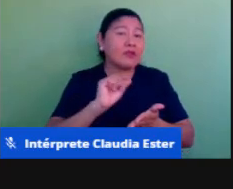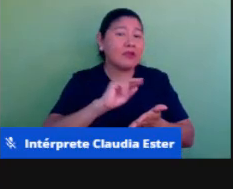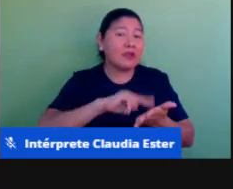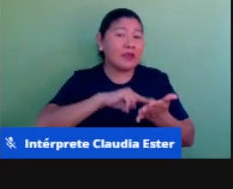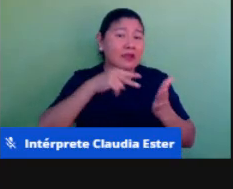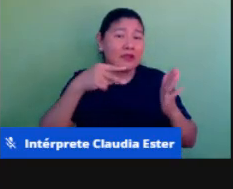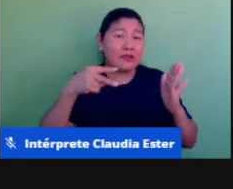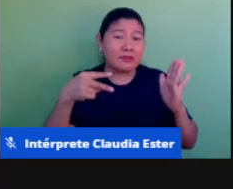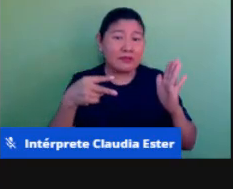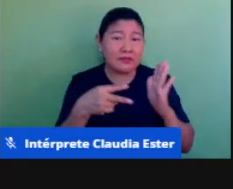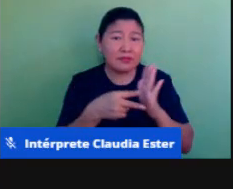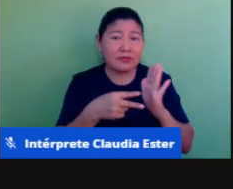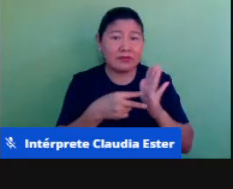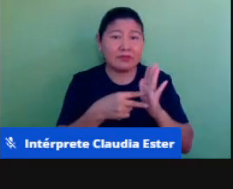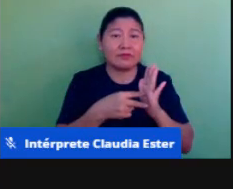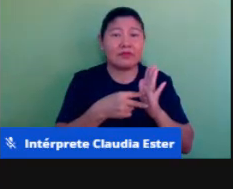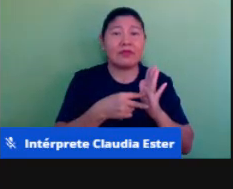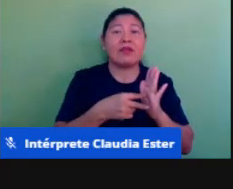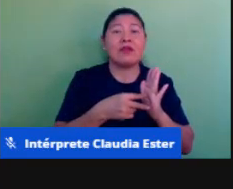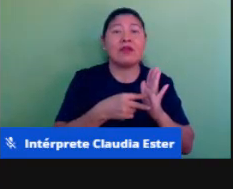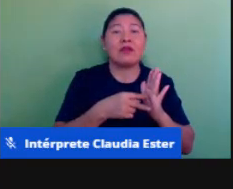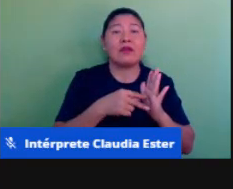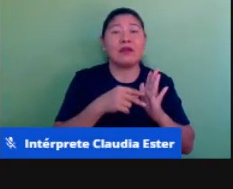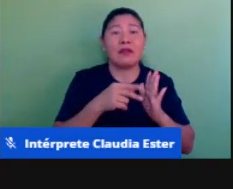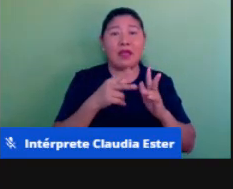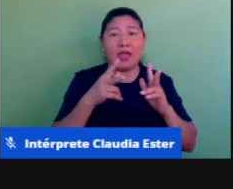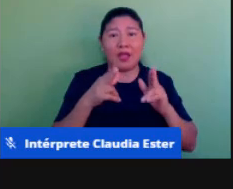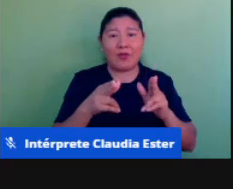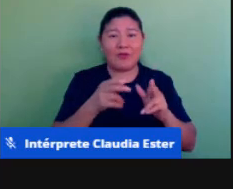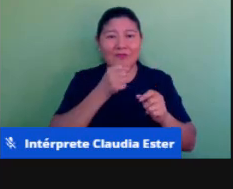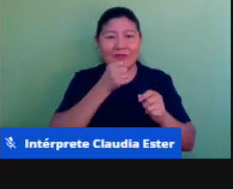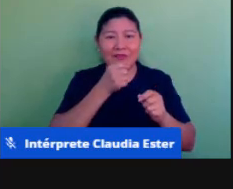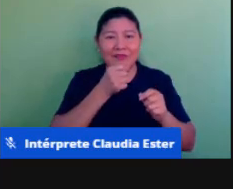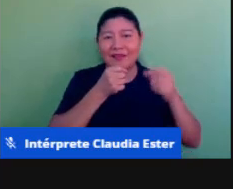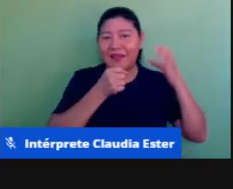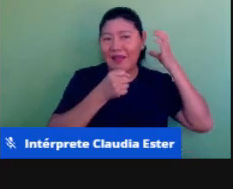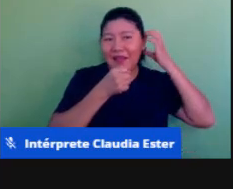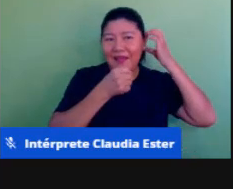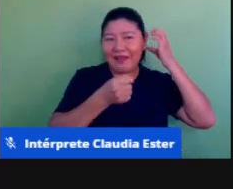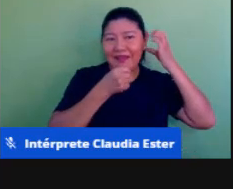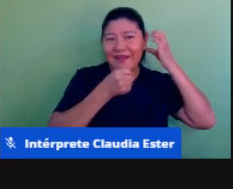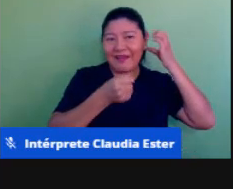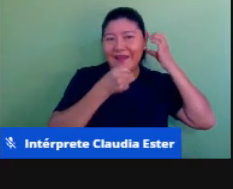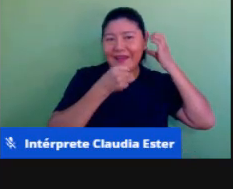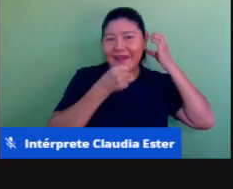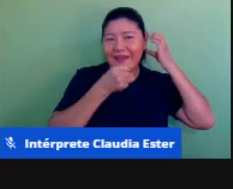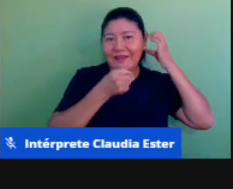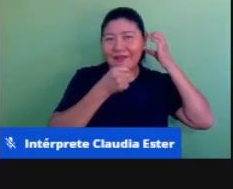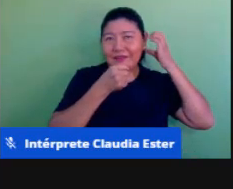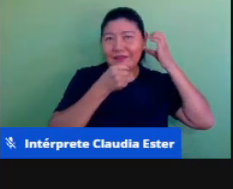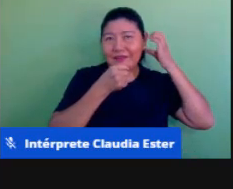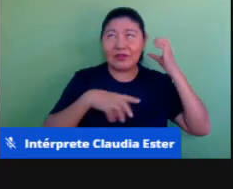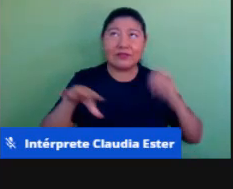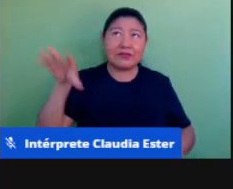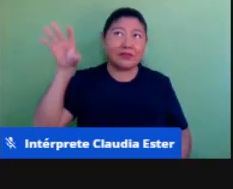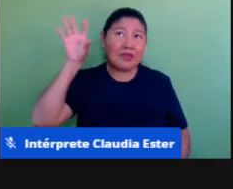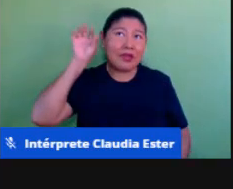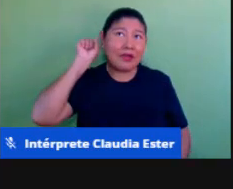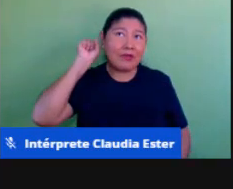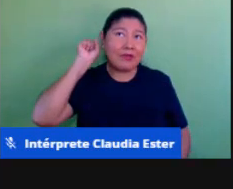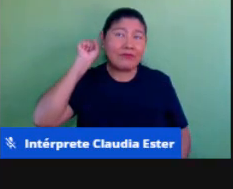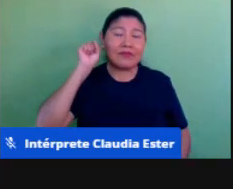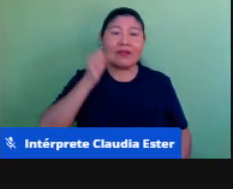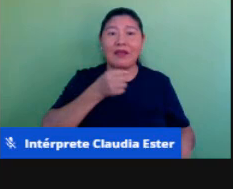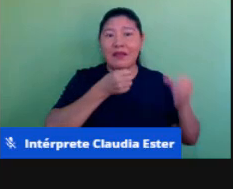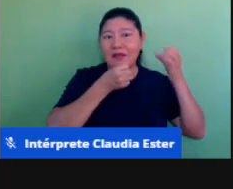que é podcast? É tipo uma rádio, né? Lá nós temos somente o áudio, né?